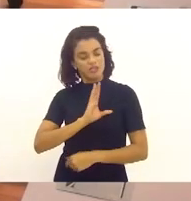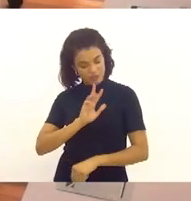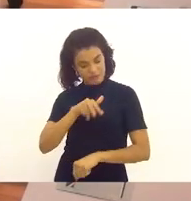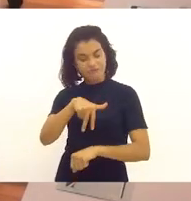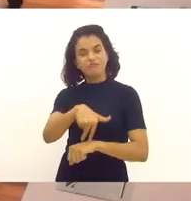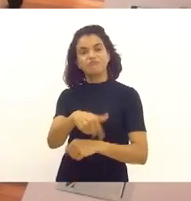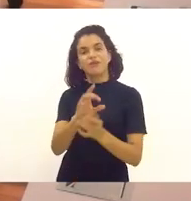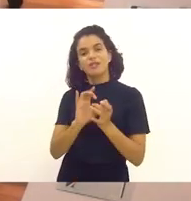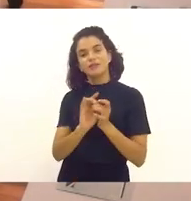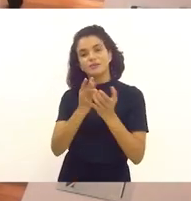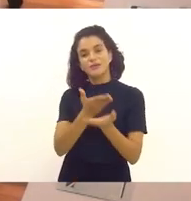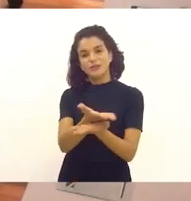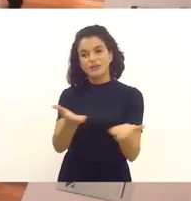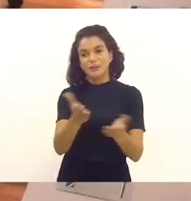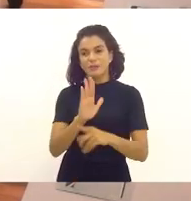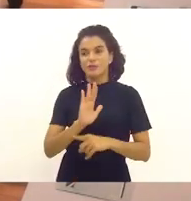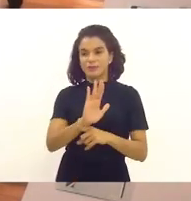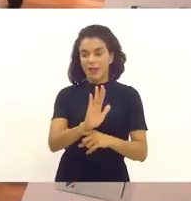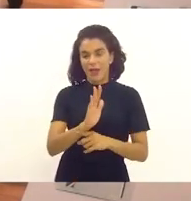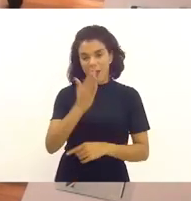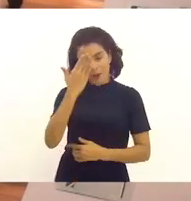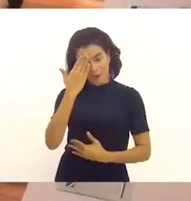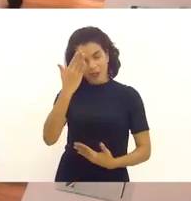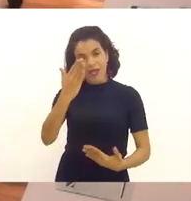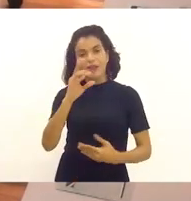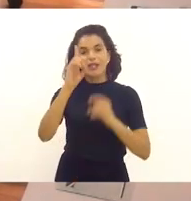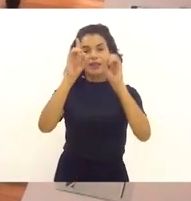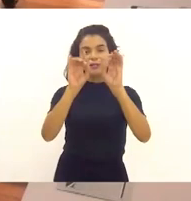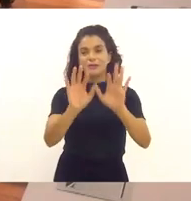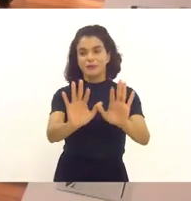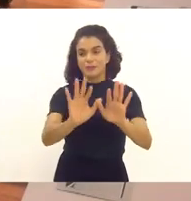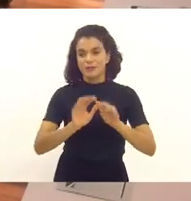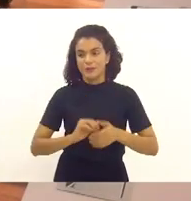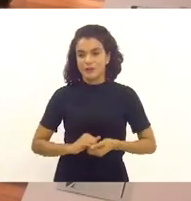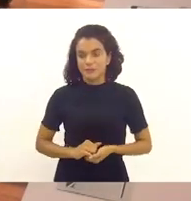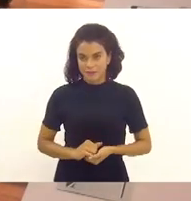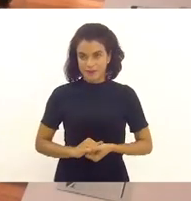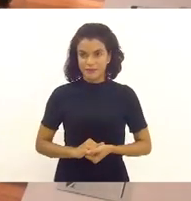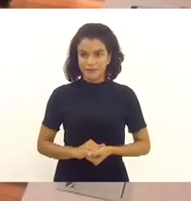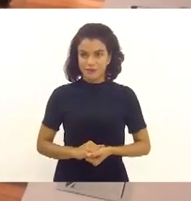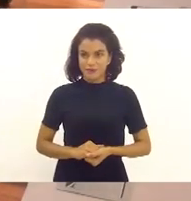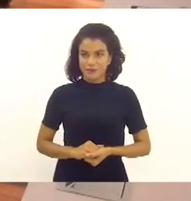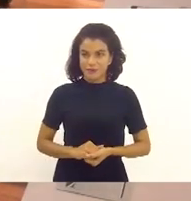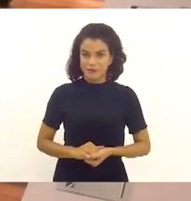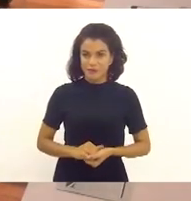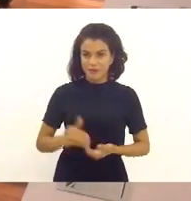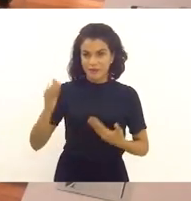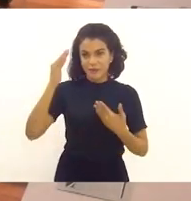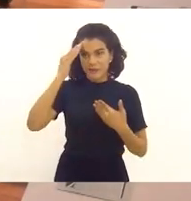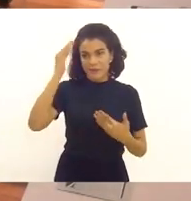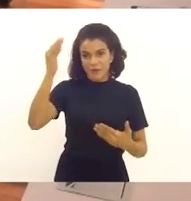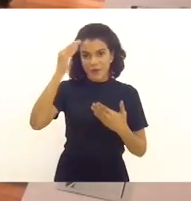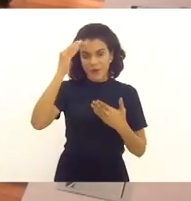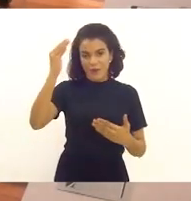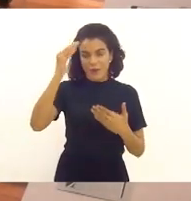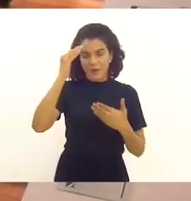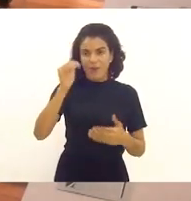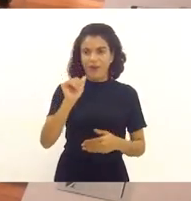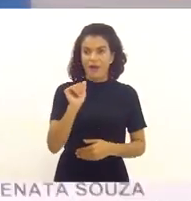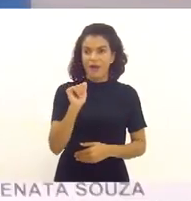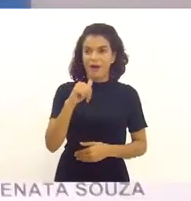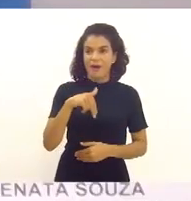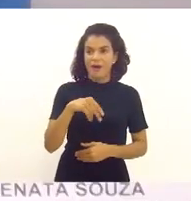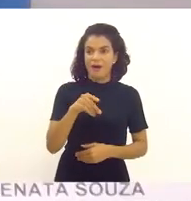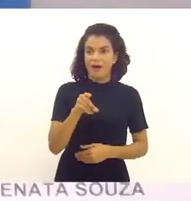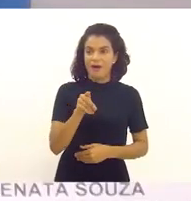coloca também à disposição aqui para ajudar Ok muito obrigada que Deus abençoe a todos muito obrigada senhora Andreia